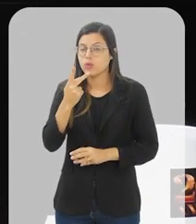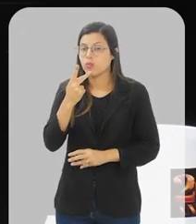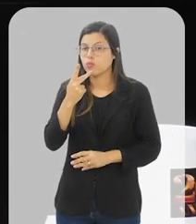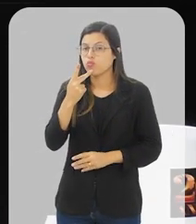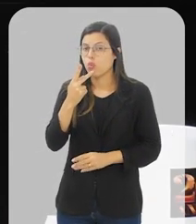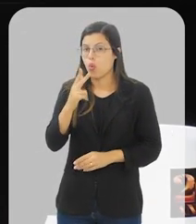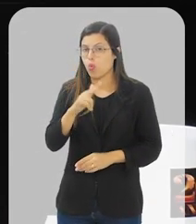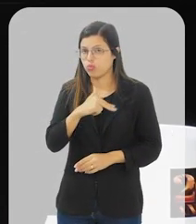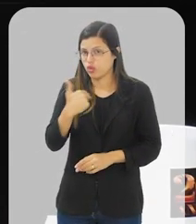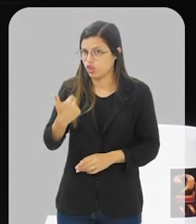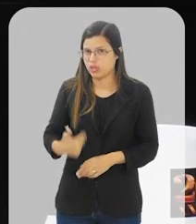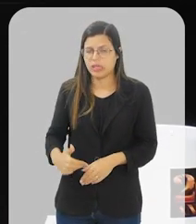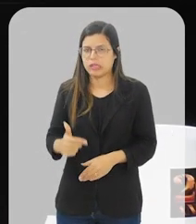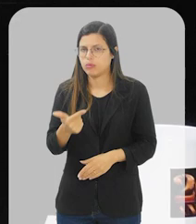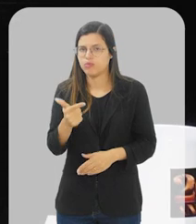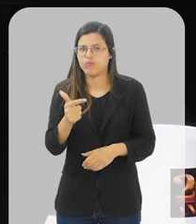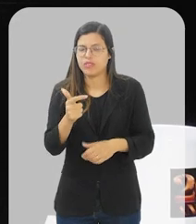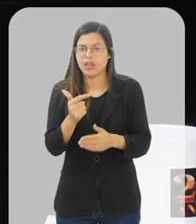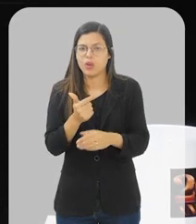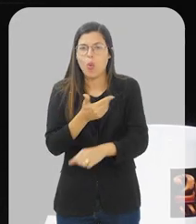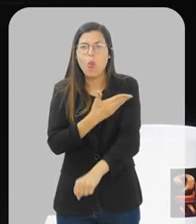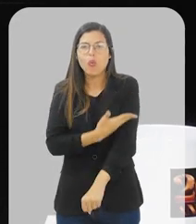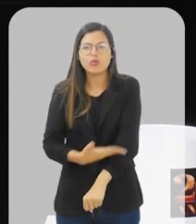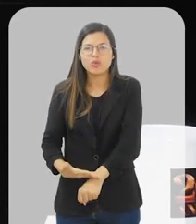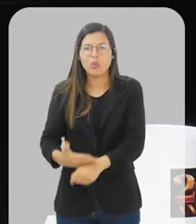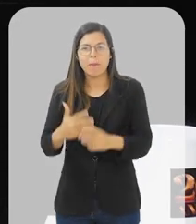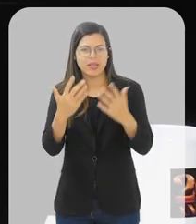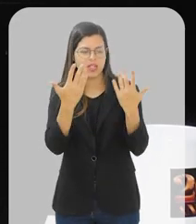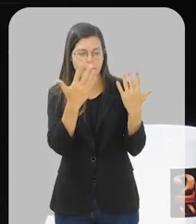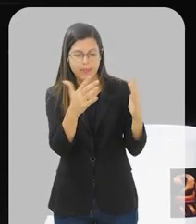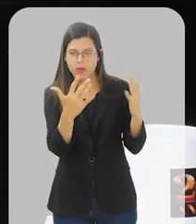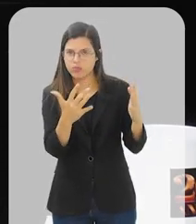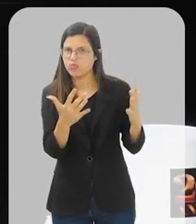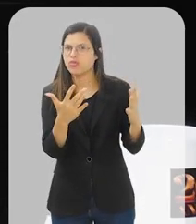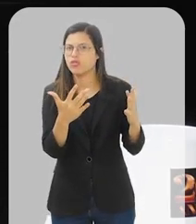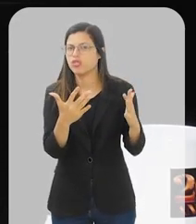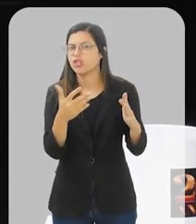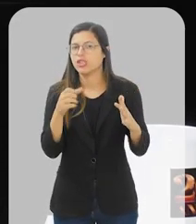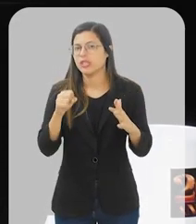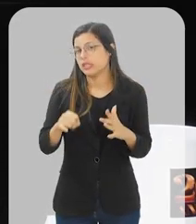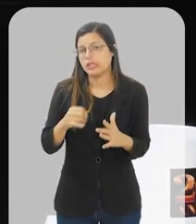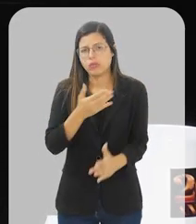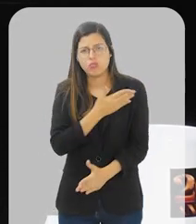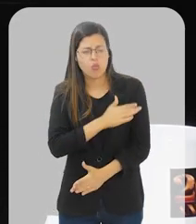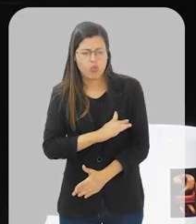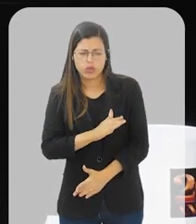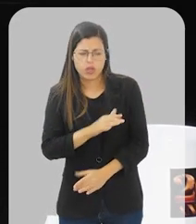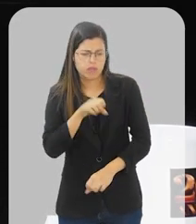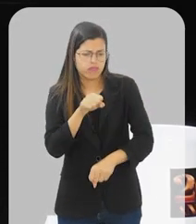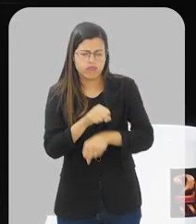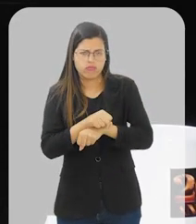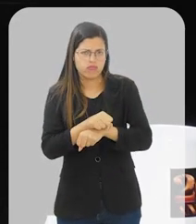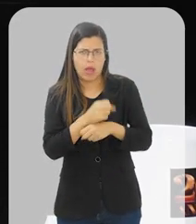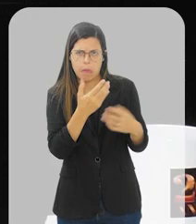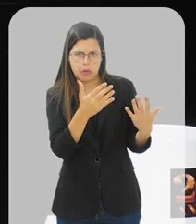ó, o chinês não tem hábito de aplaudir. O brasileiro, ele aplaude por educação. O chinês, se ele não gostar, ele não vai aplaudir.